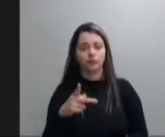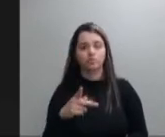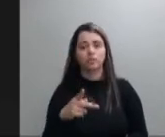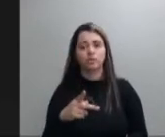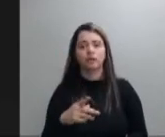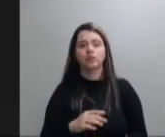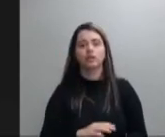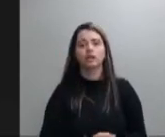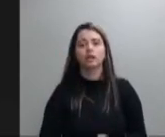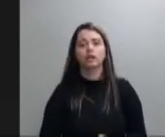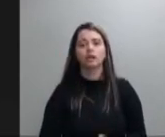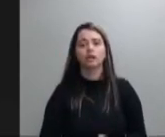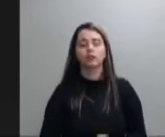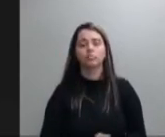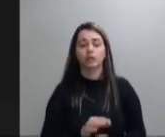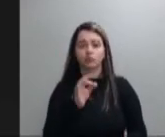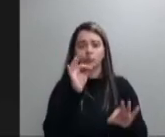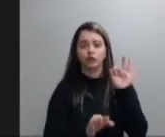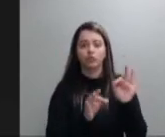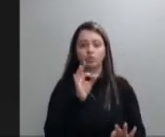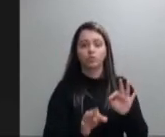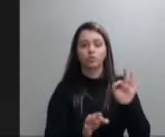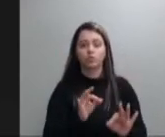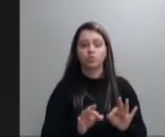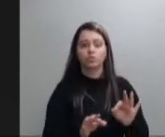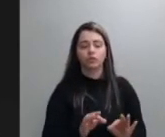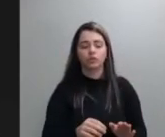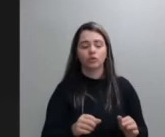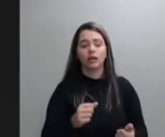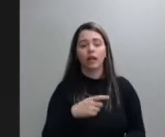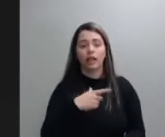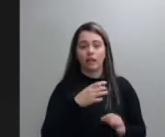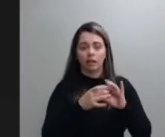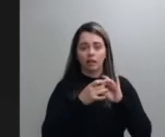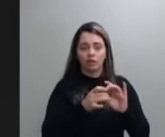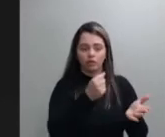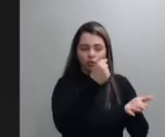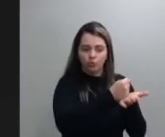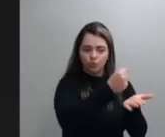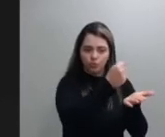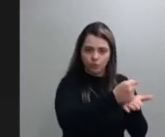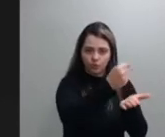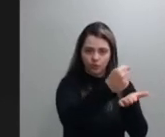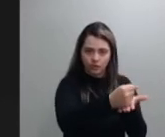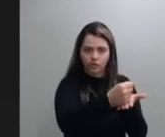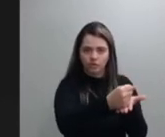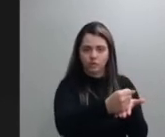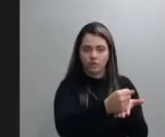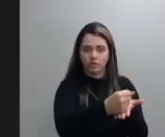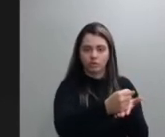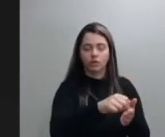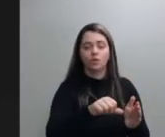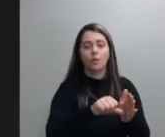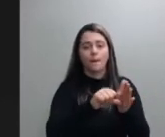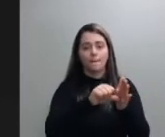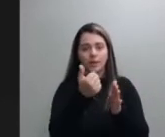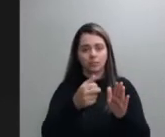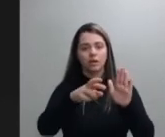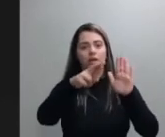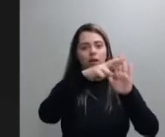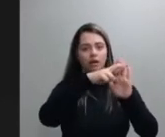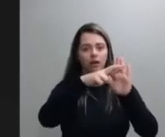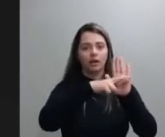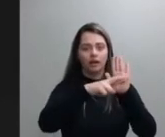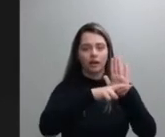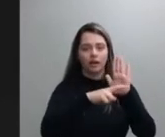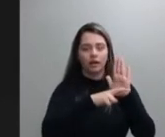serventias extrajudiciais de notas e de registro do estado do Piauí regido pelo edital número 1 de 19 de julho de 2013